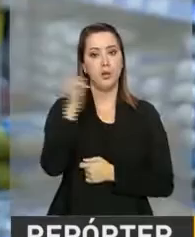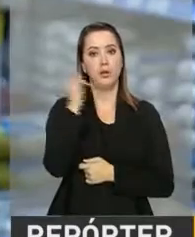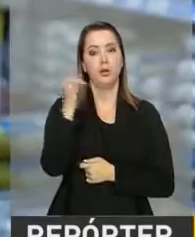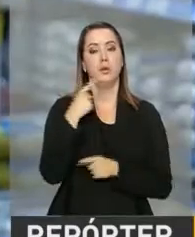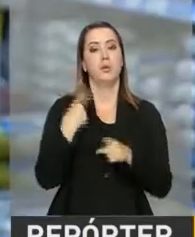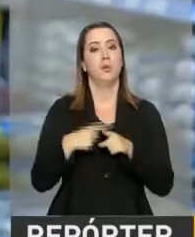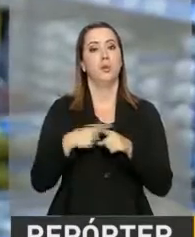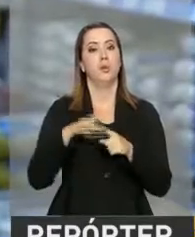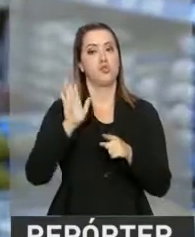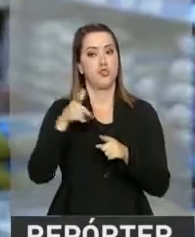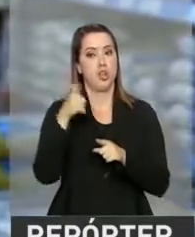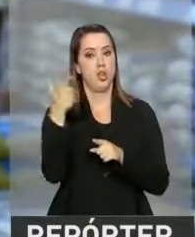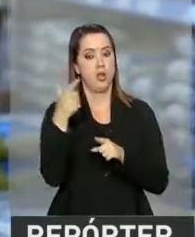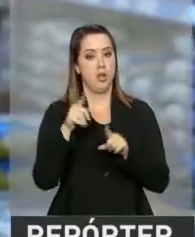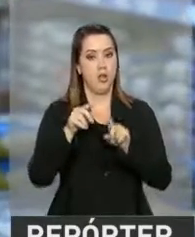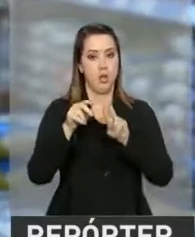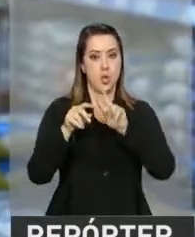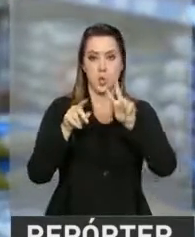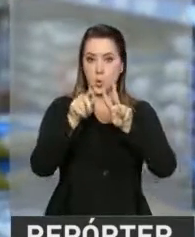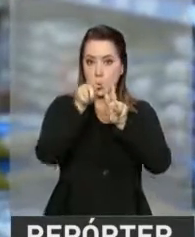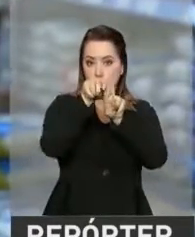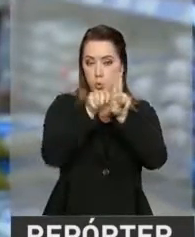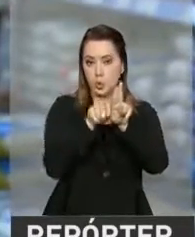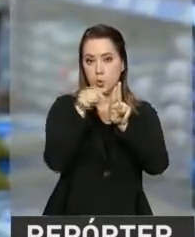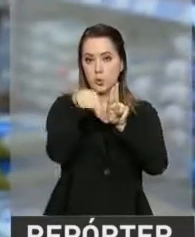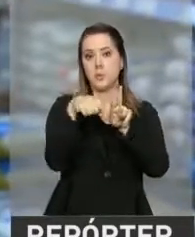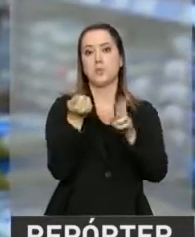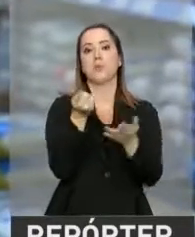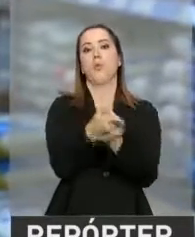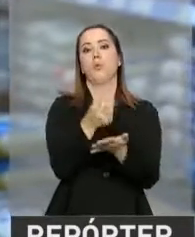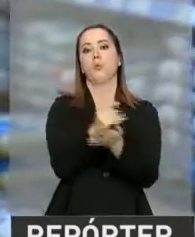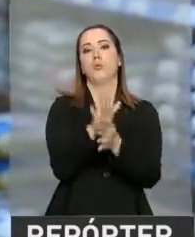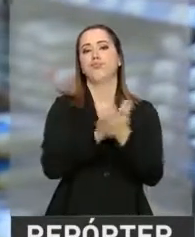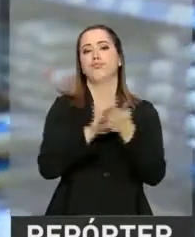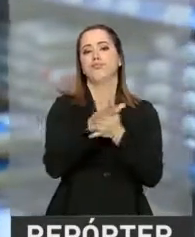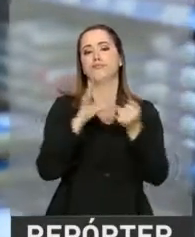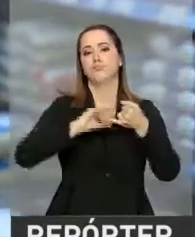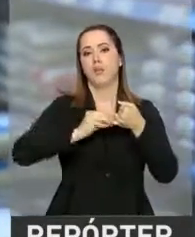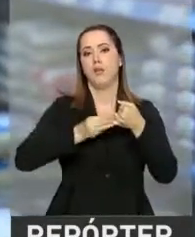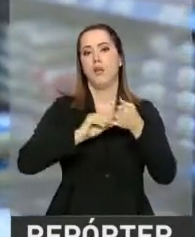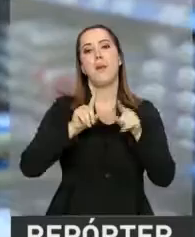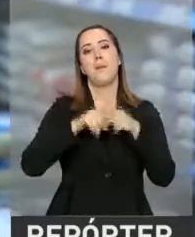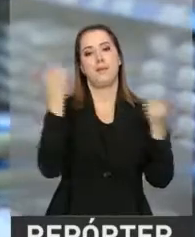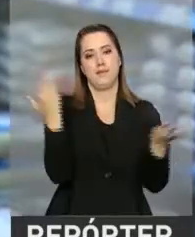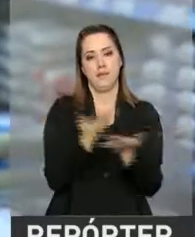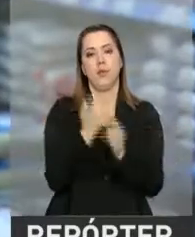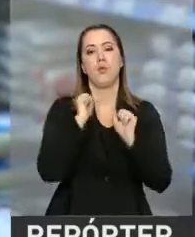não compro feijão. Amanhã é o dia de fazer as compras, agora já vai entrar na minha